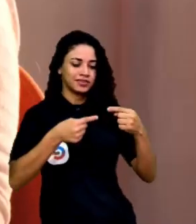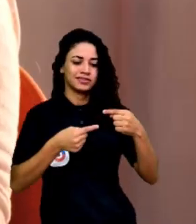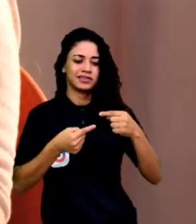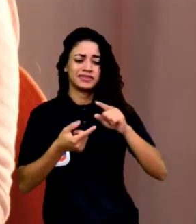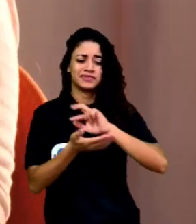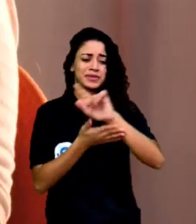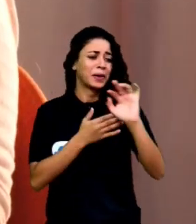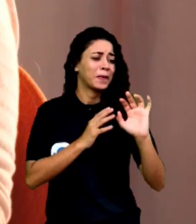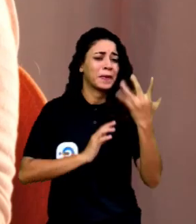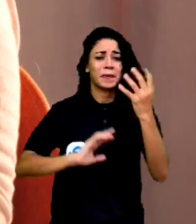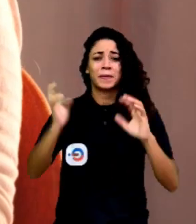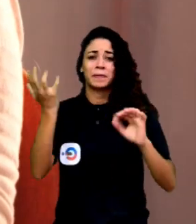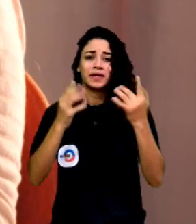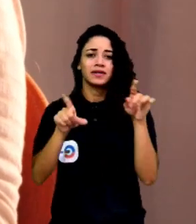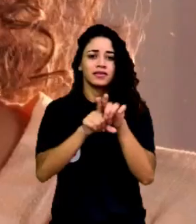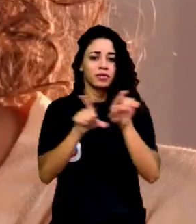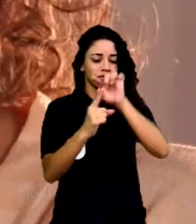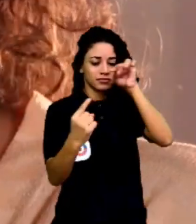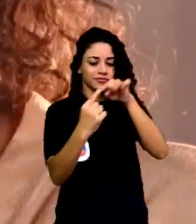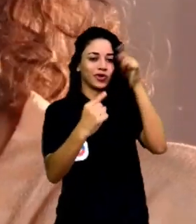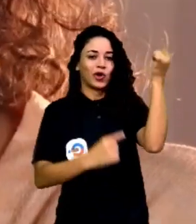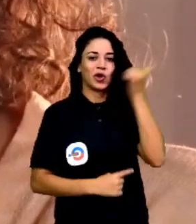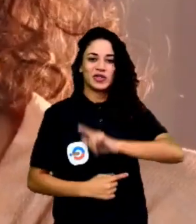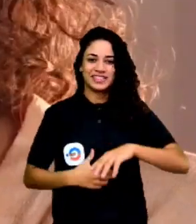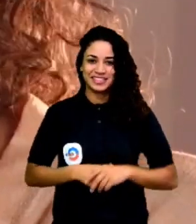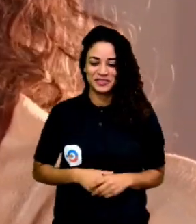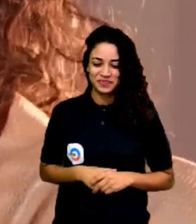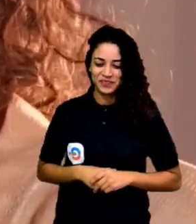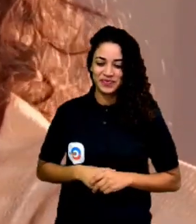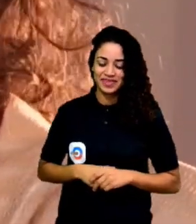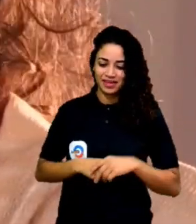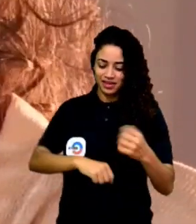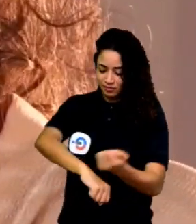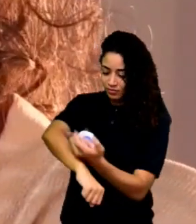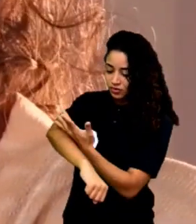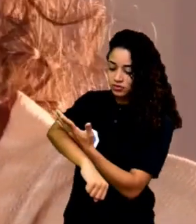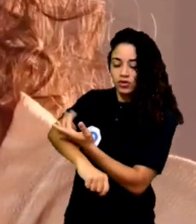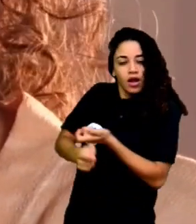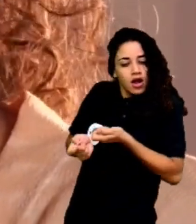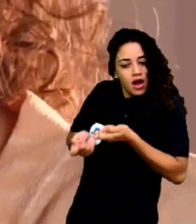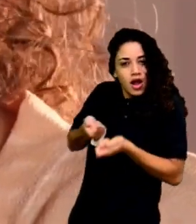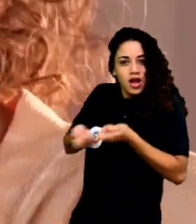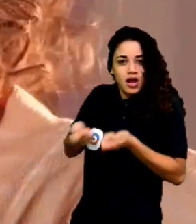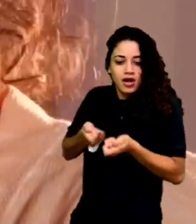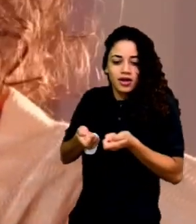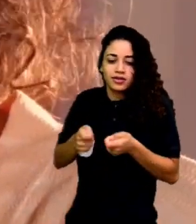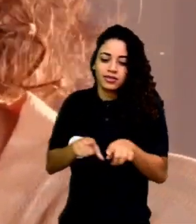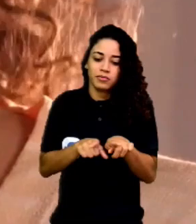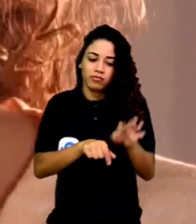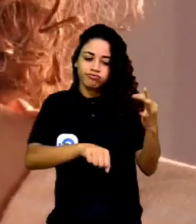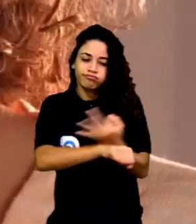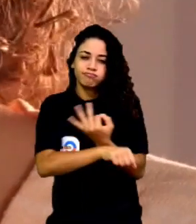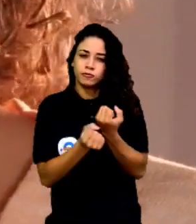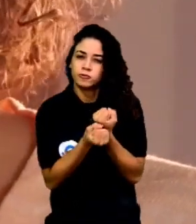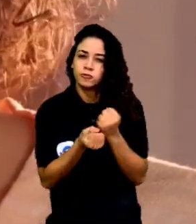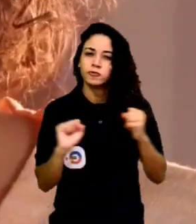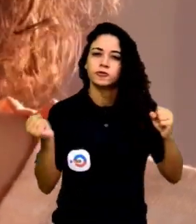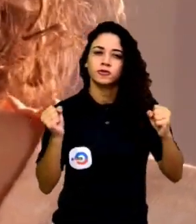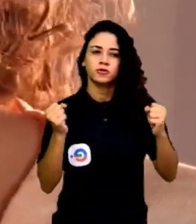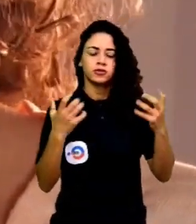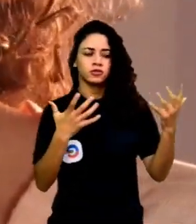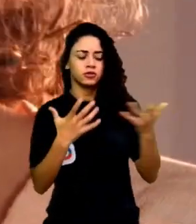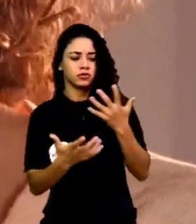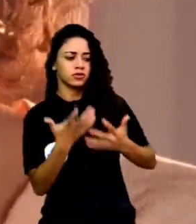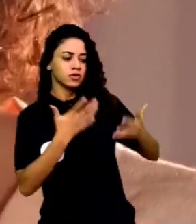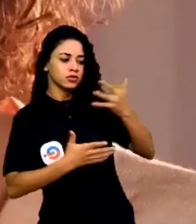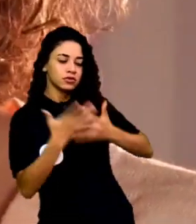adversidades e atingir os objetivos. Saber lidar com suas próprias emoções, tolerância ao estresse, às frustrações